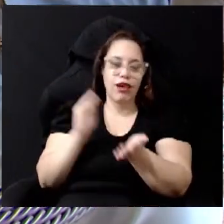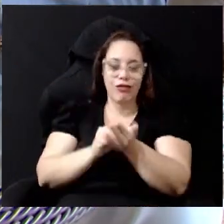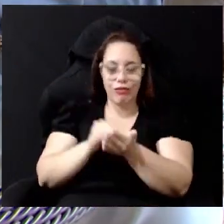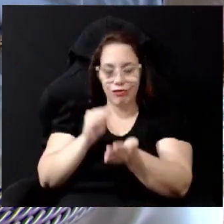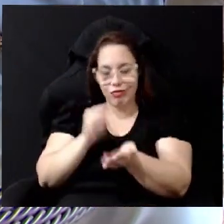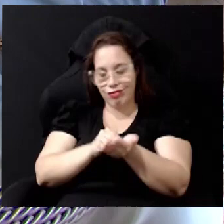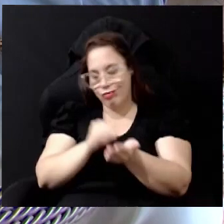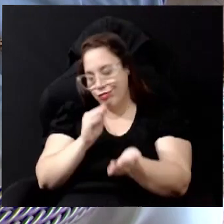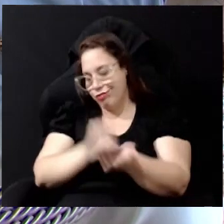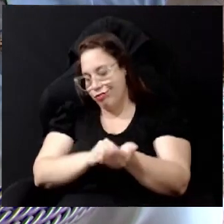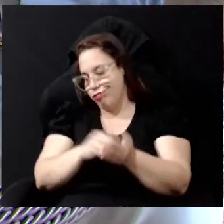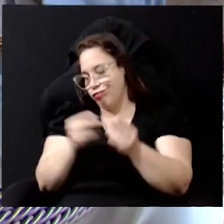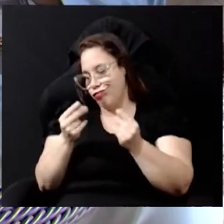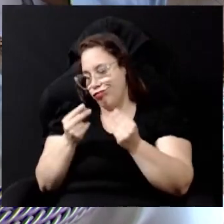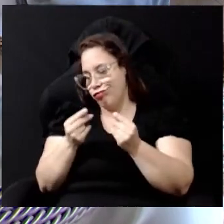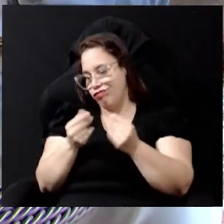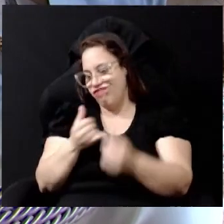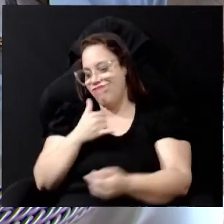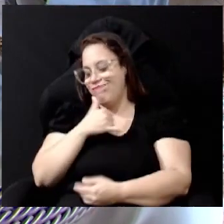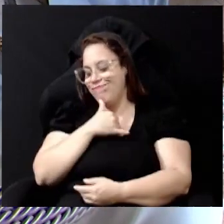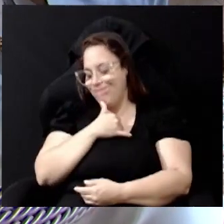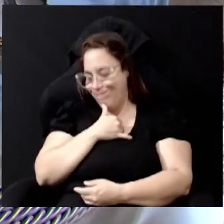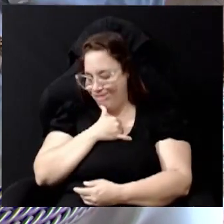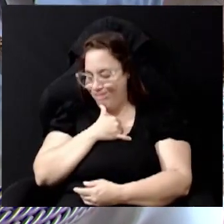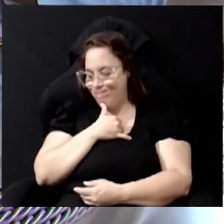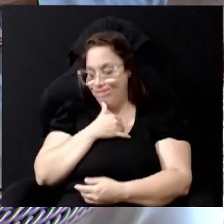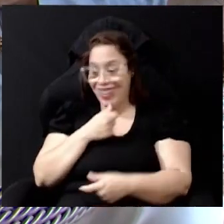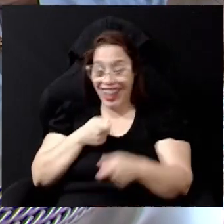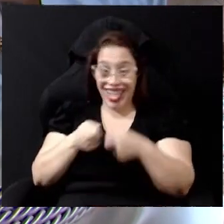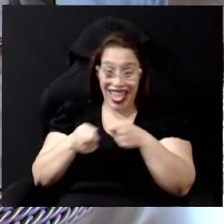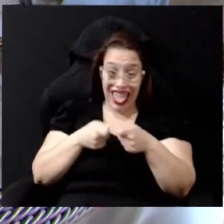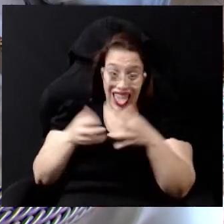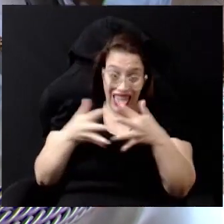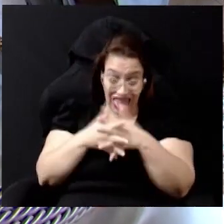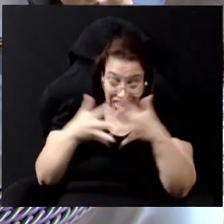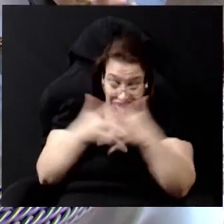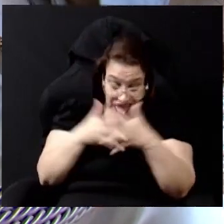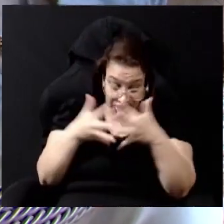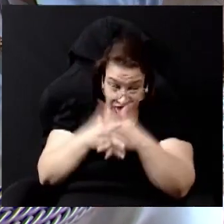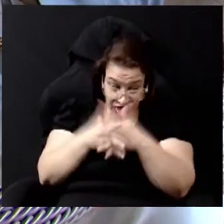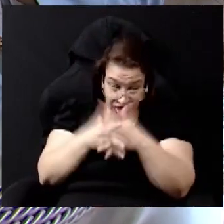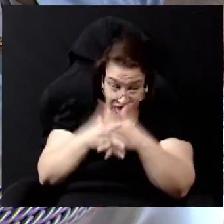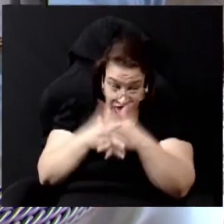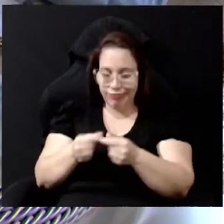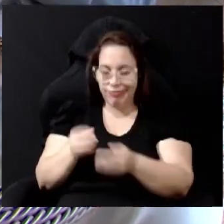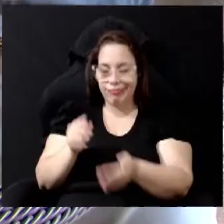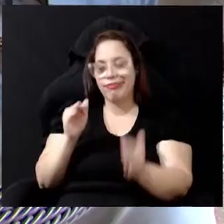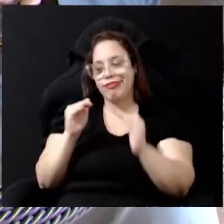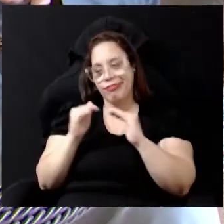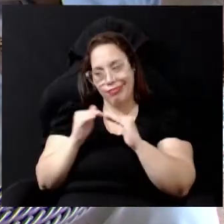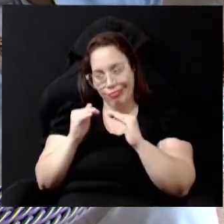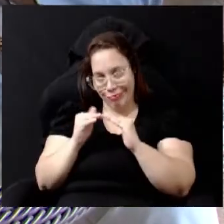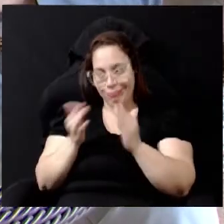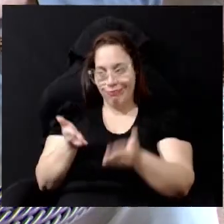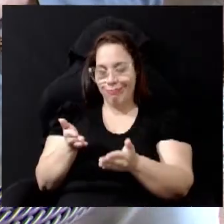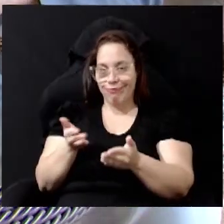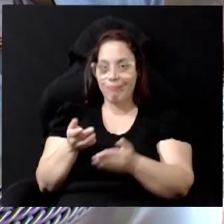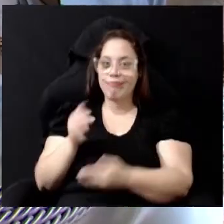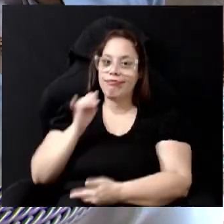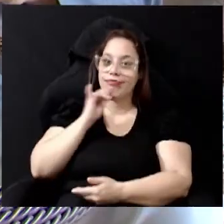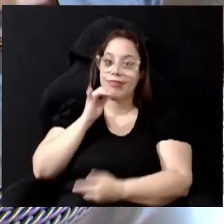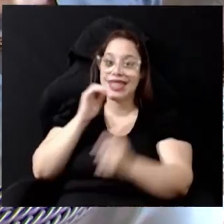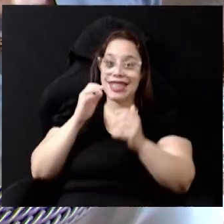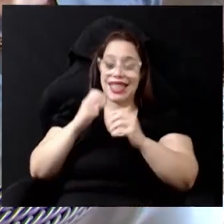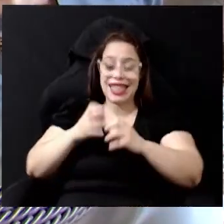traz infelicidade. A desorganização financeira, com certeza, é um fator de, por exemplo, estresse no casamento,